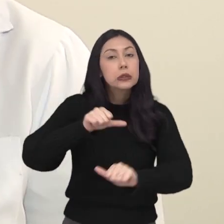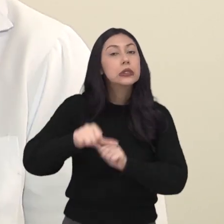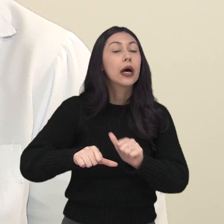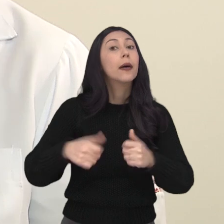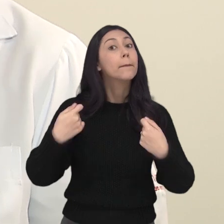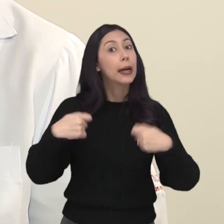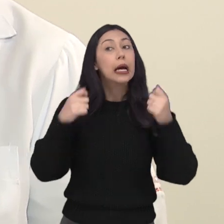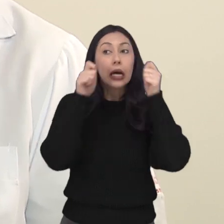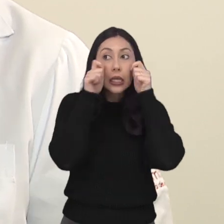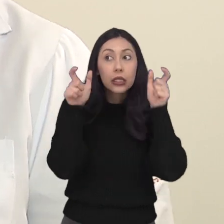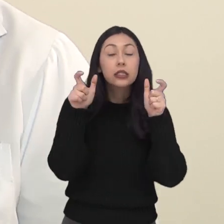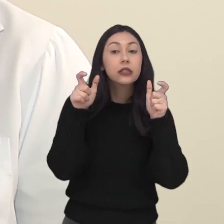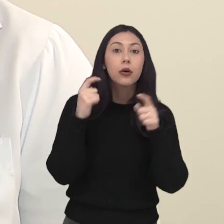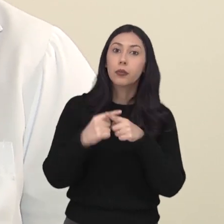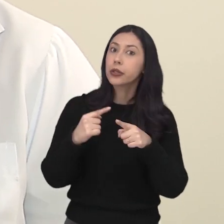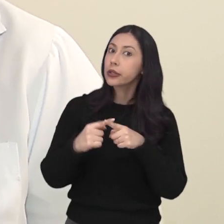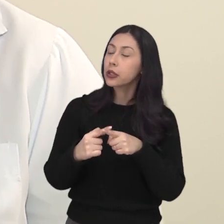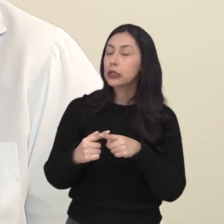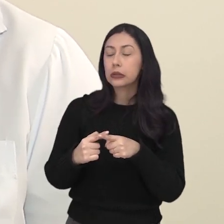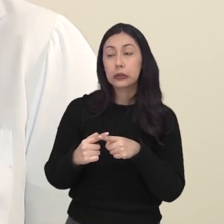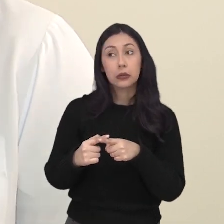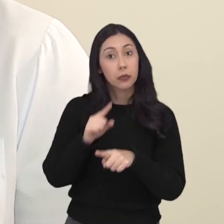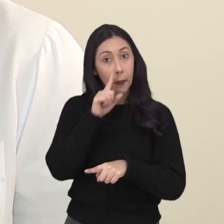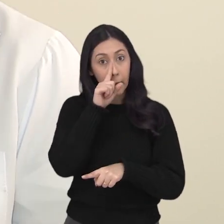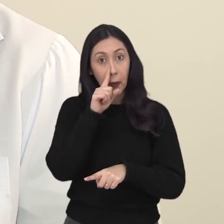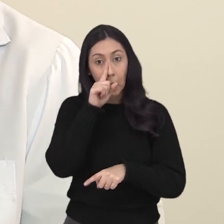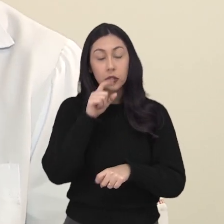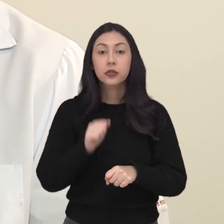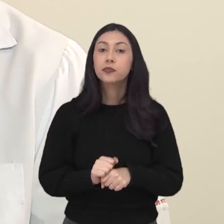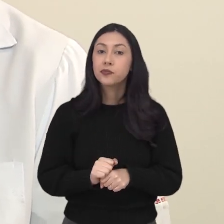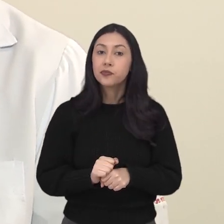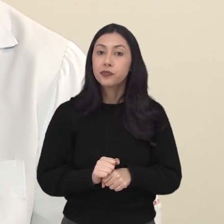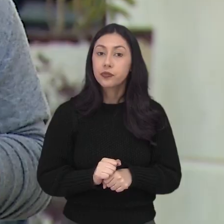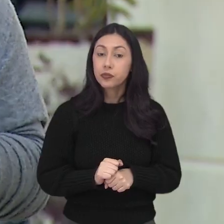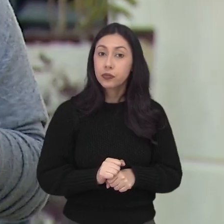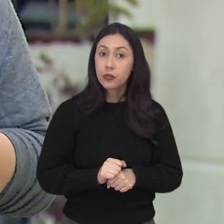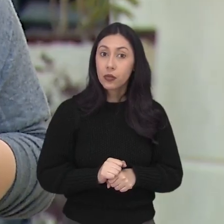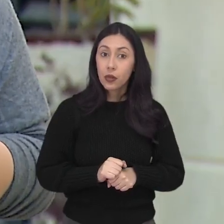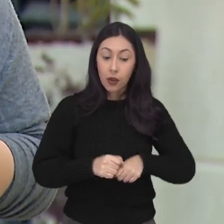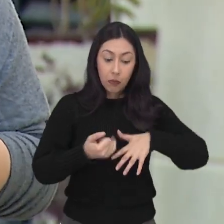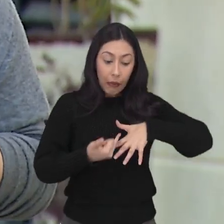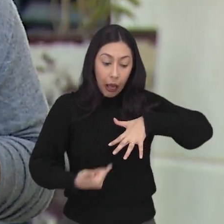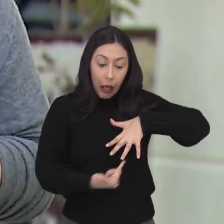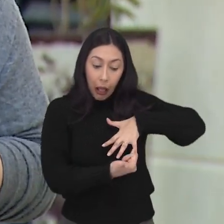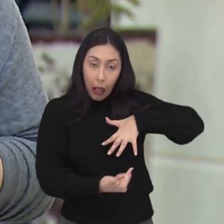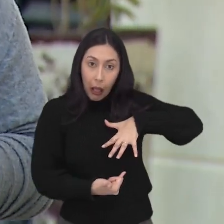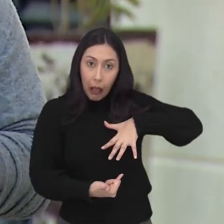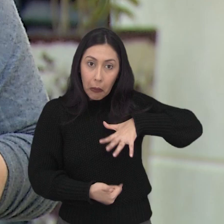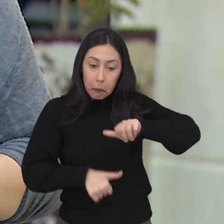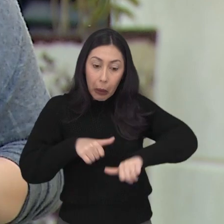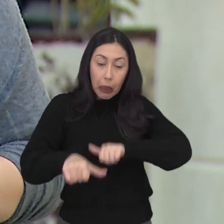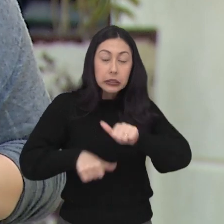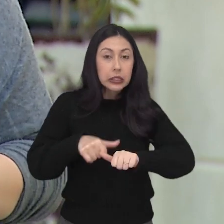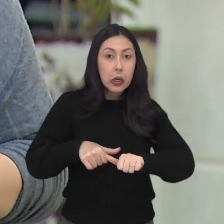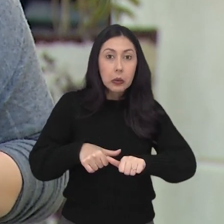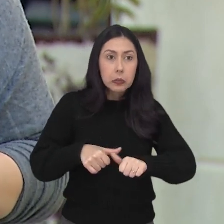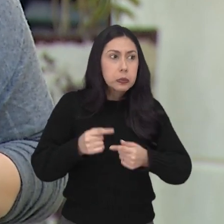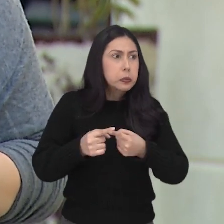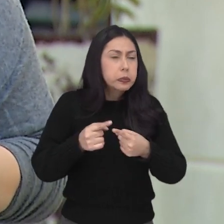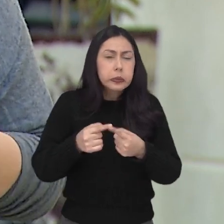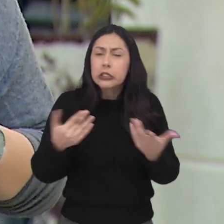pijama para se atentar e procurar um auxílio médico, porque alguma coisa pode estar acontecendo. As mutações dos linfócitos não têm